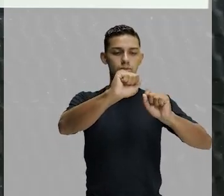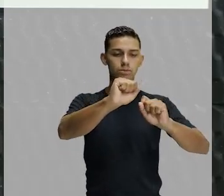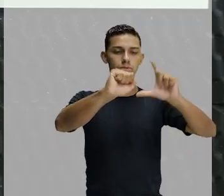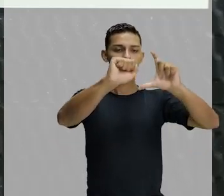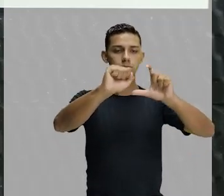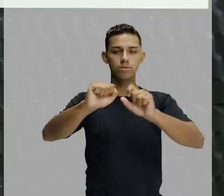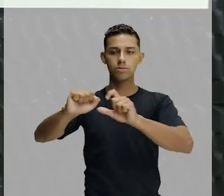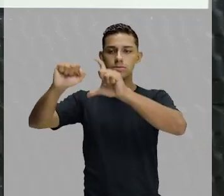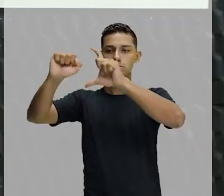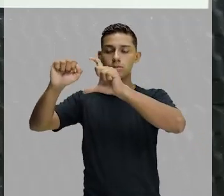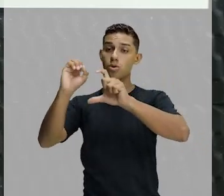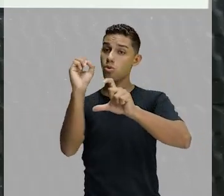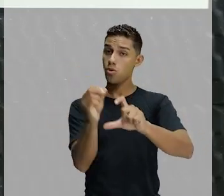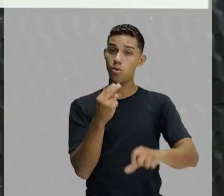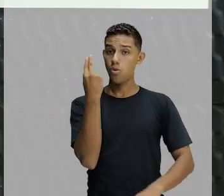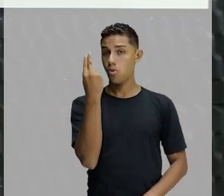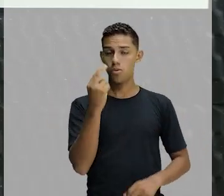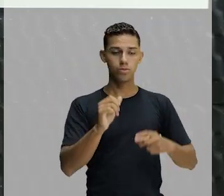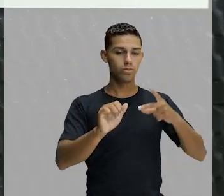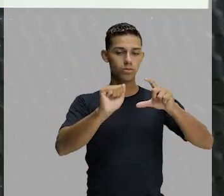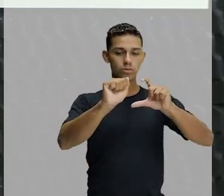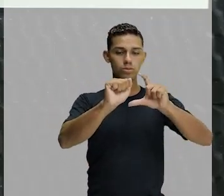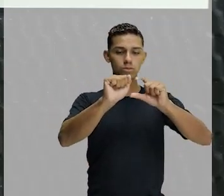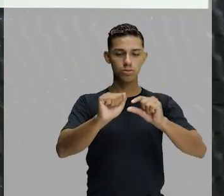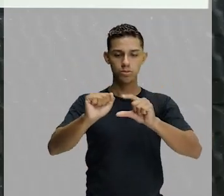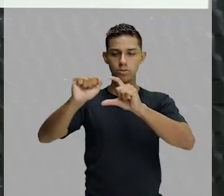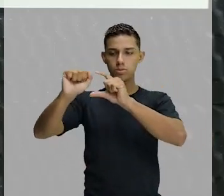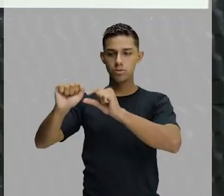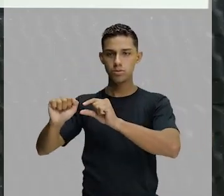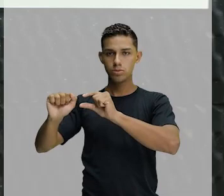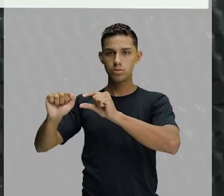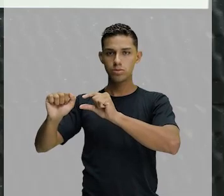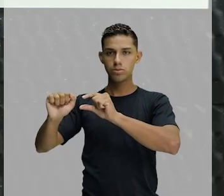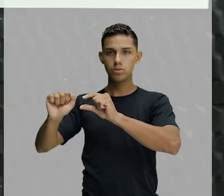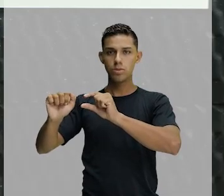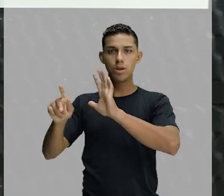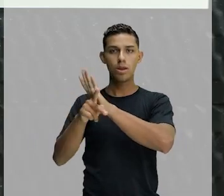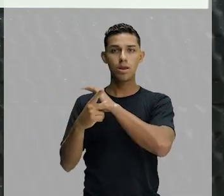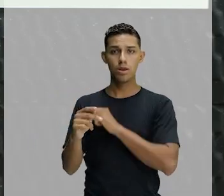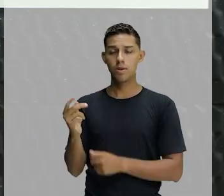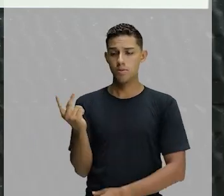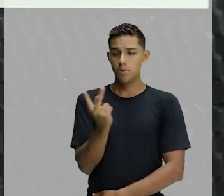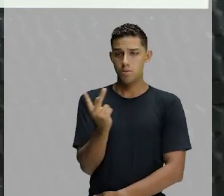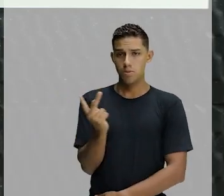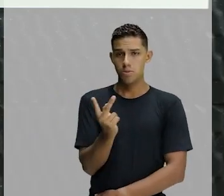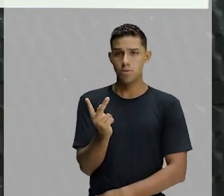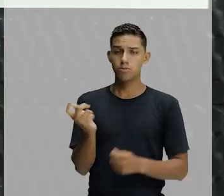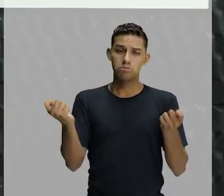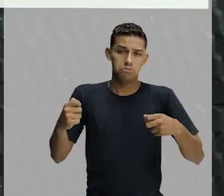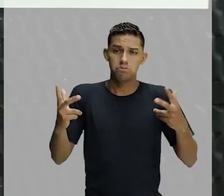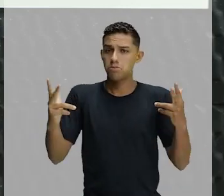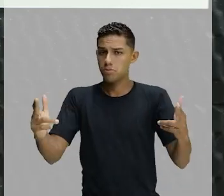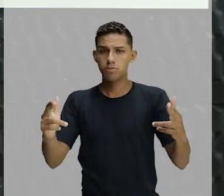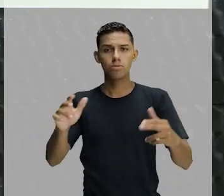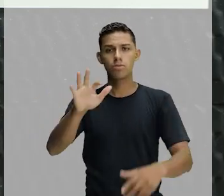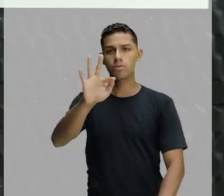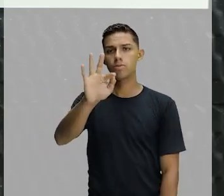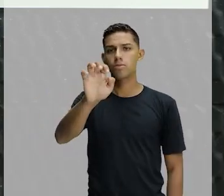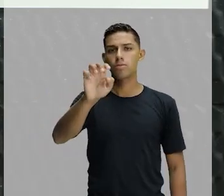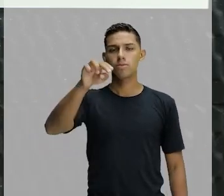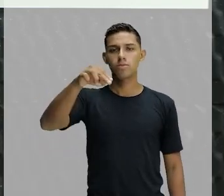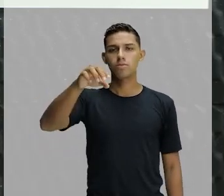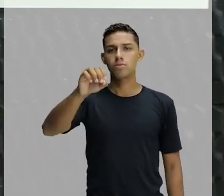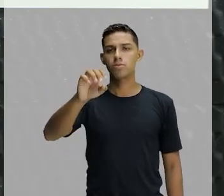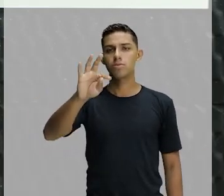azão, azinho, azão, azinho, nós tínhamos para esses dois indivíduos o mesmo fenótipo. Vamos